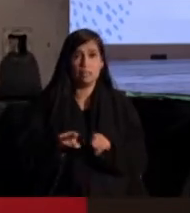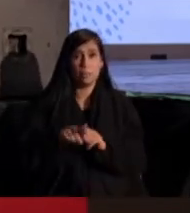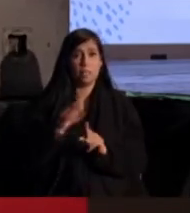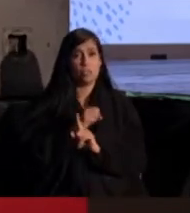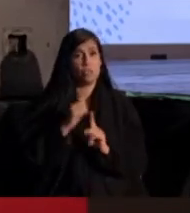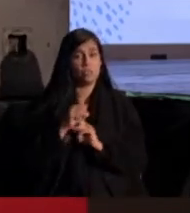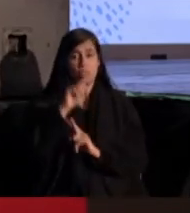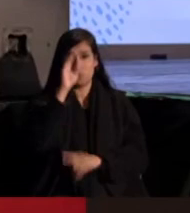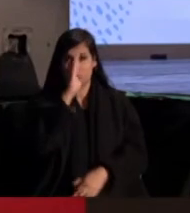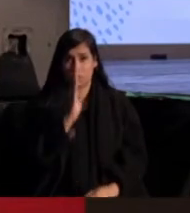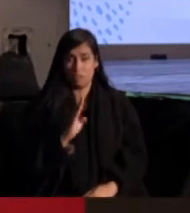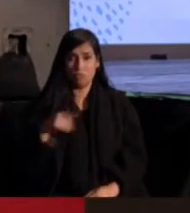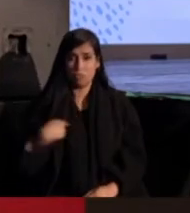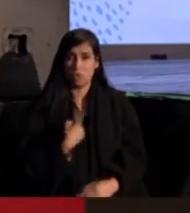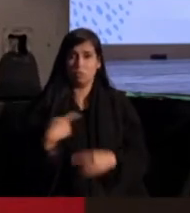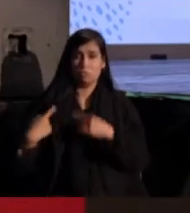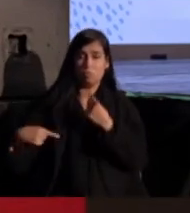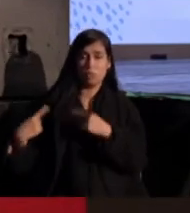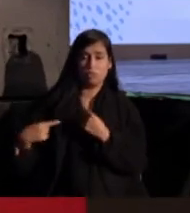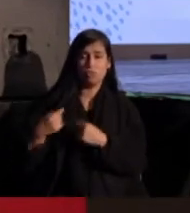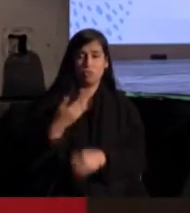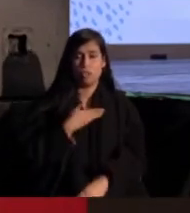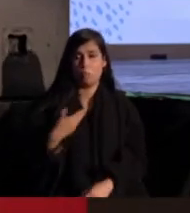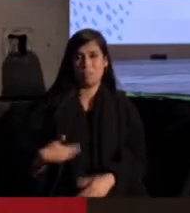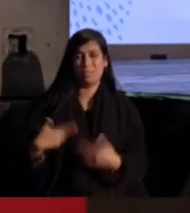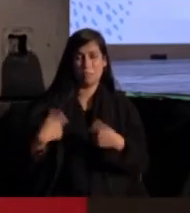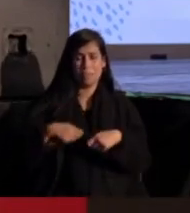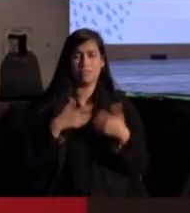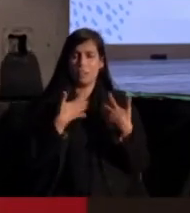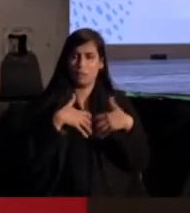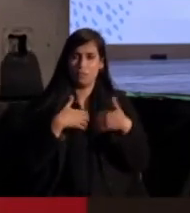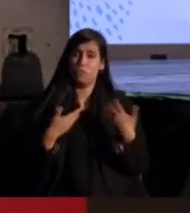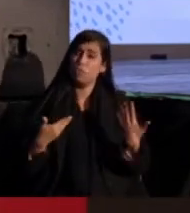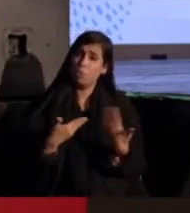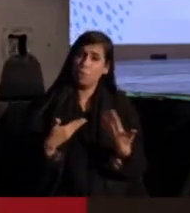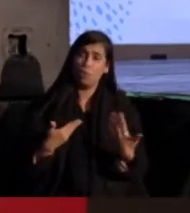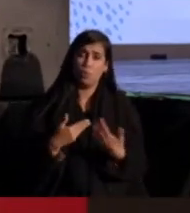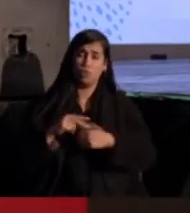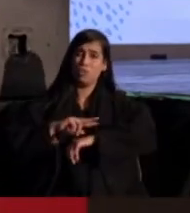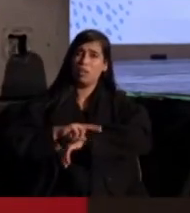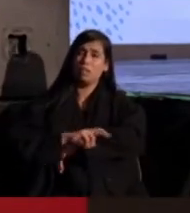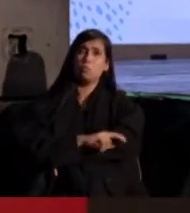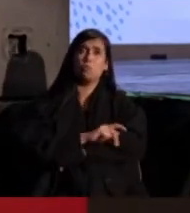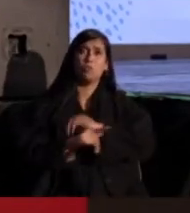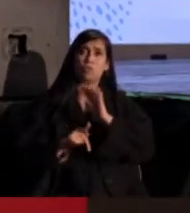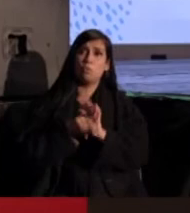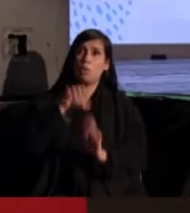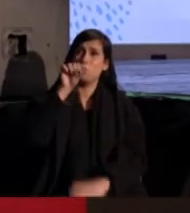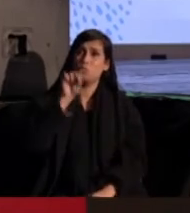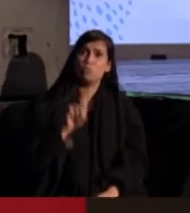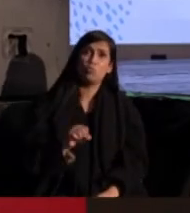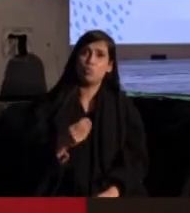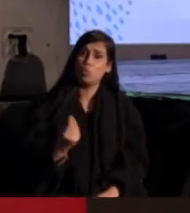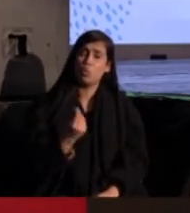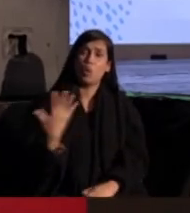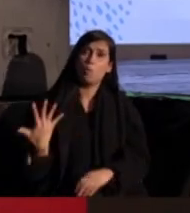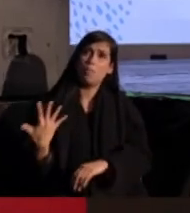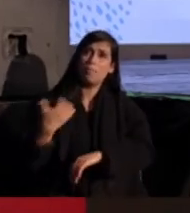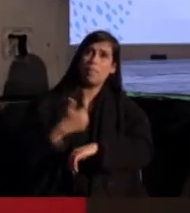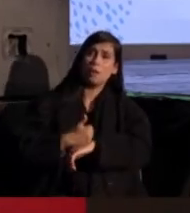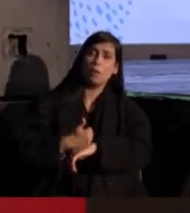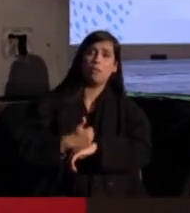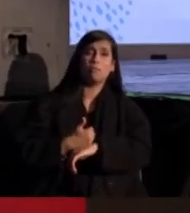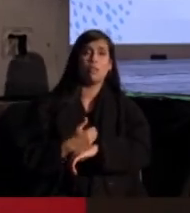estabelecemos as nossas políticas públicas. Eu acho que, então, pensar hoje epistemologias do Sul, pensar